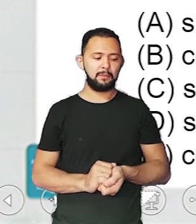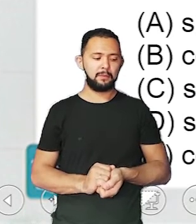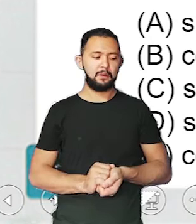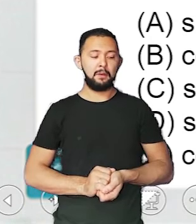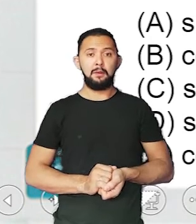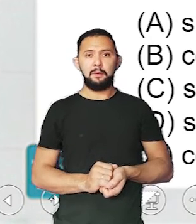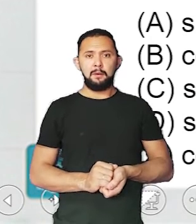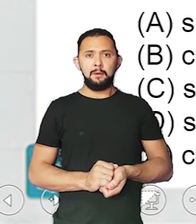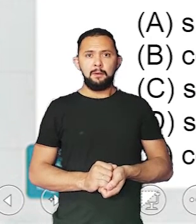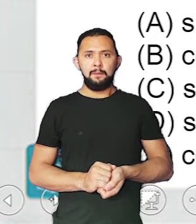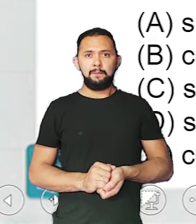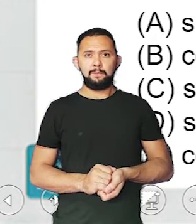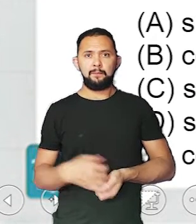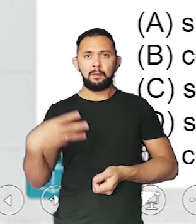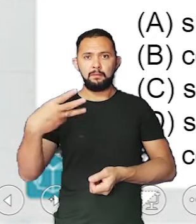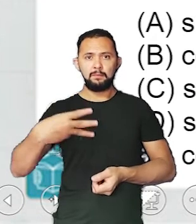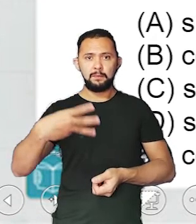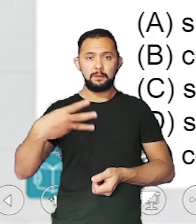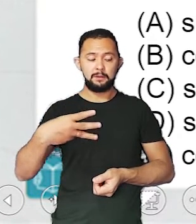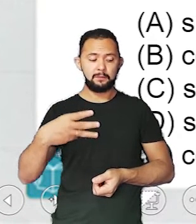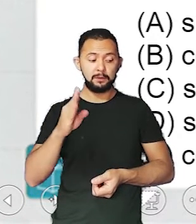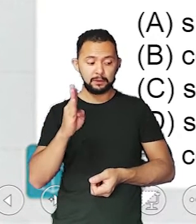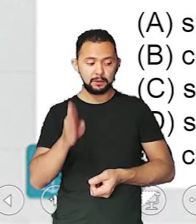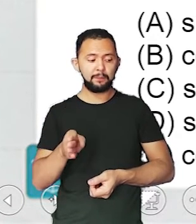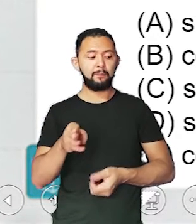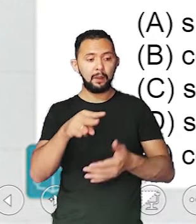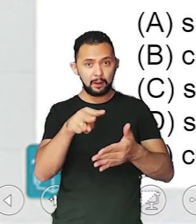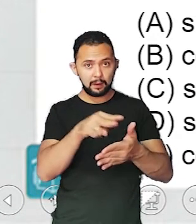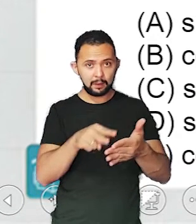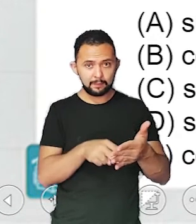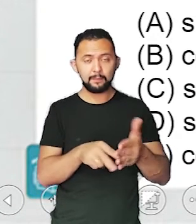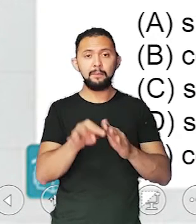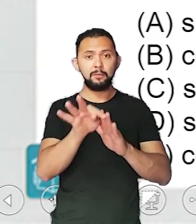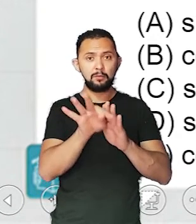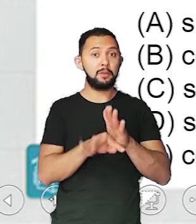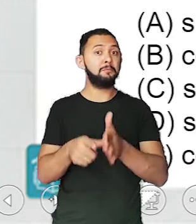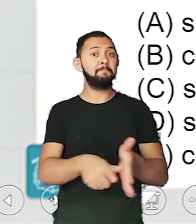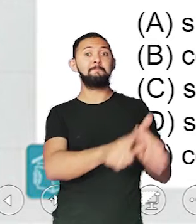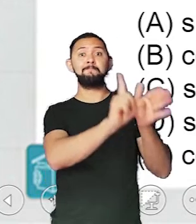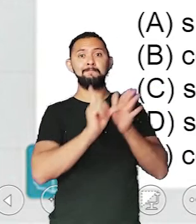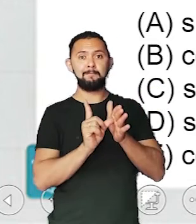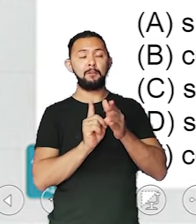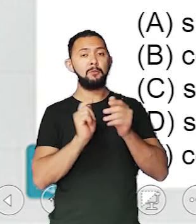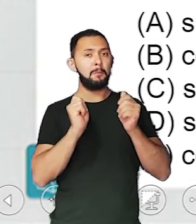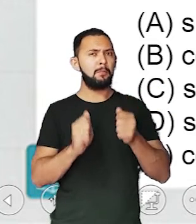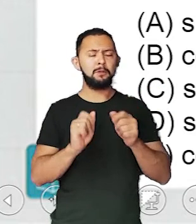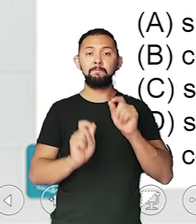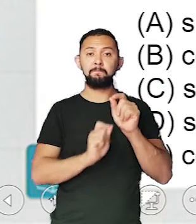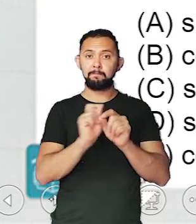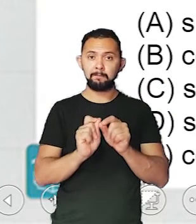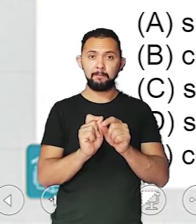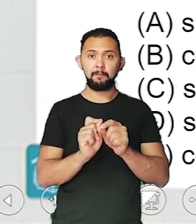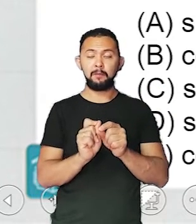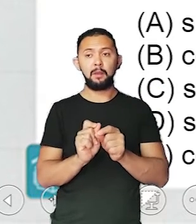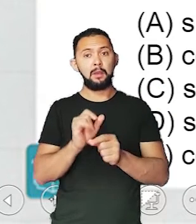A. Terceira questão, já lemos esse texto, né? Já lemos esse texto, certo? O que a gente pode dizer dele? João